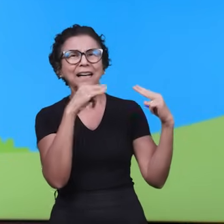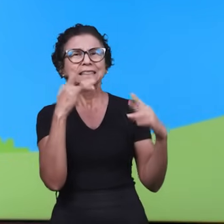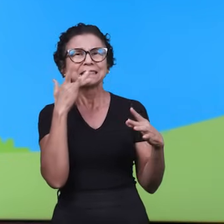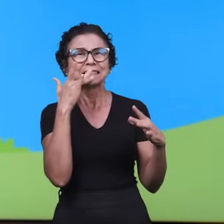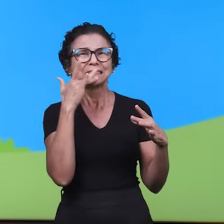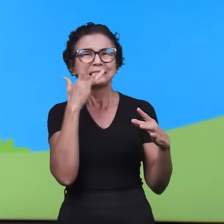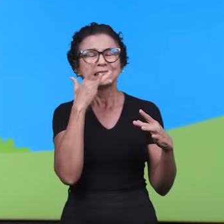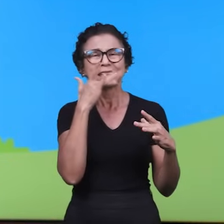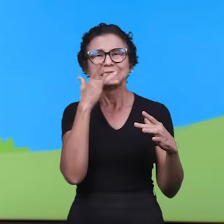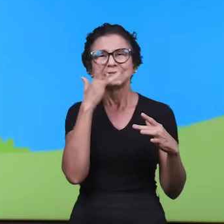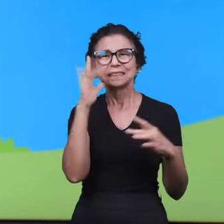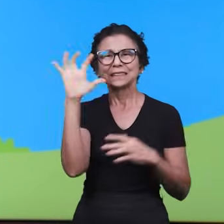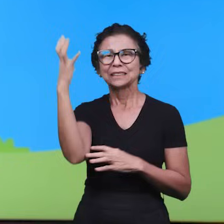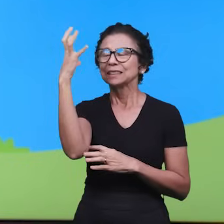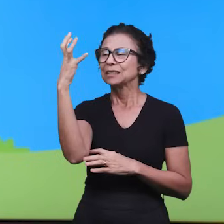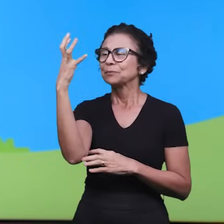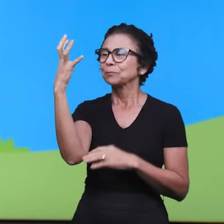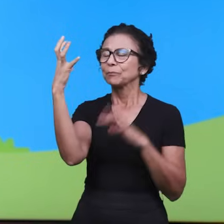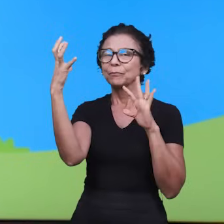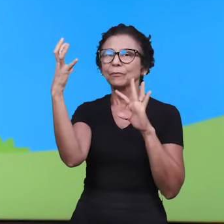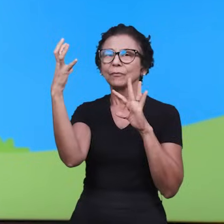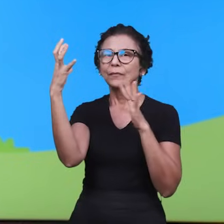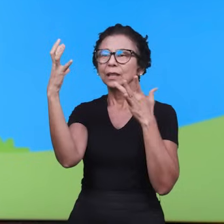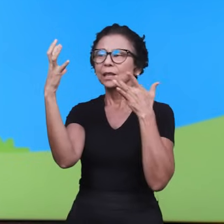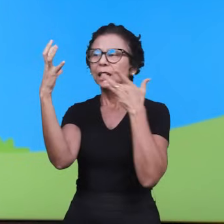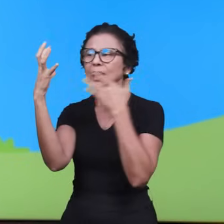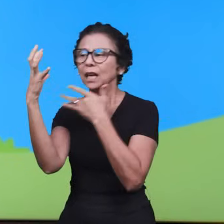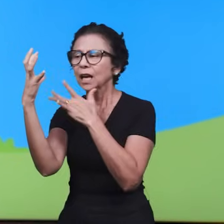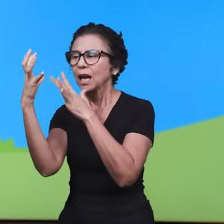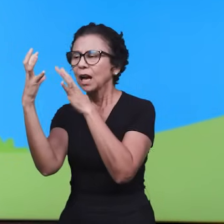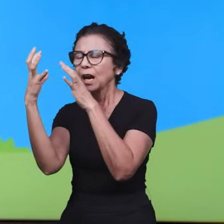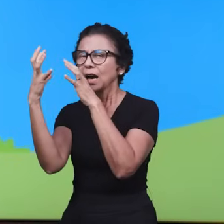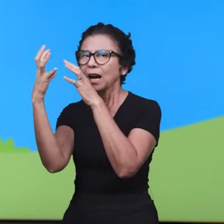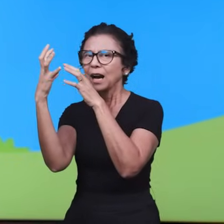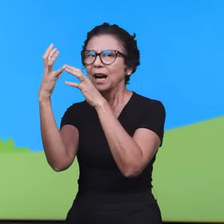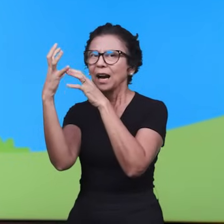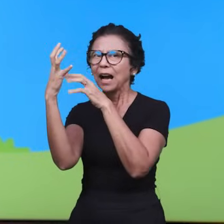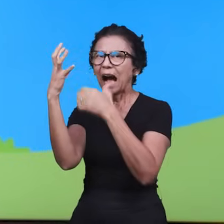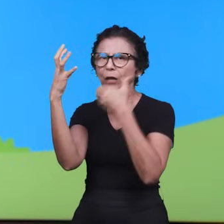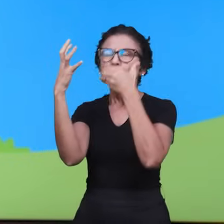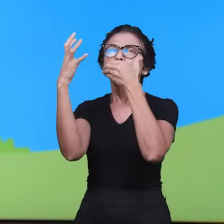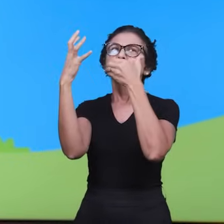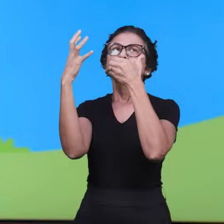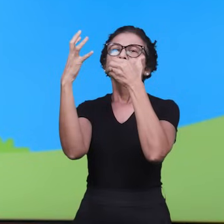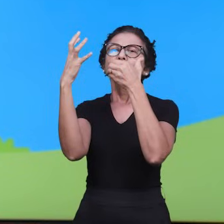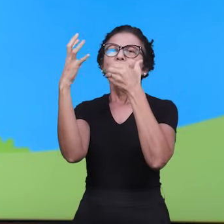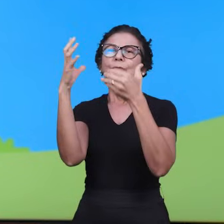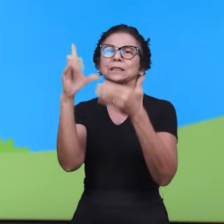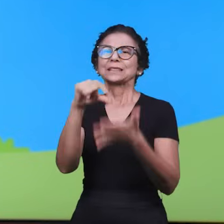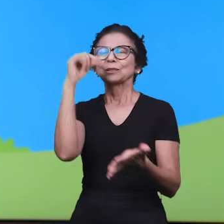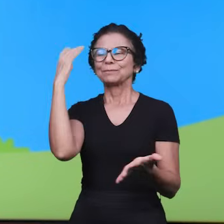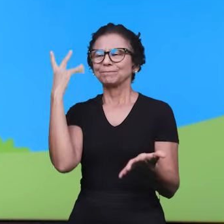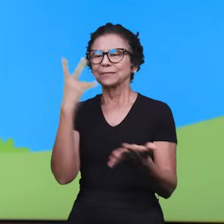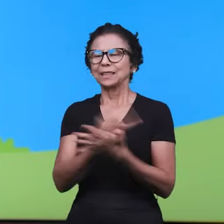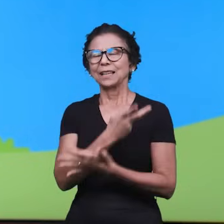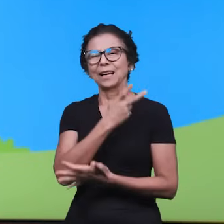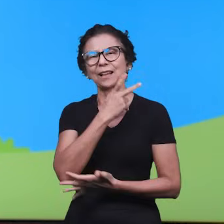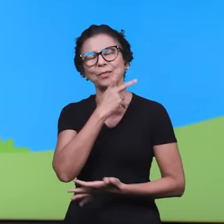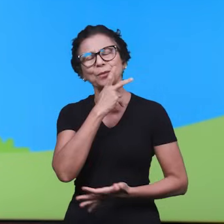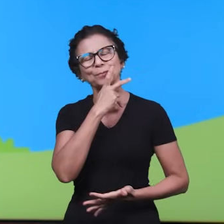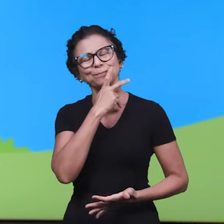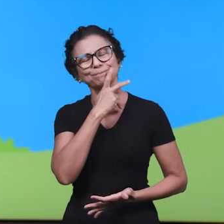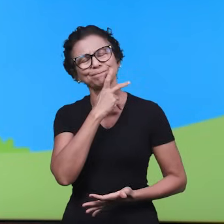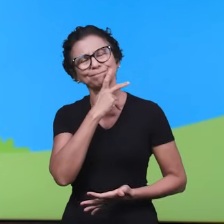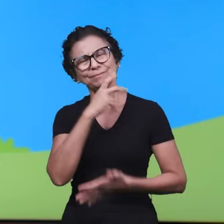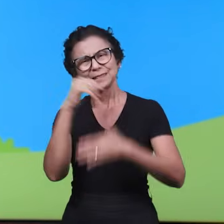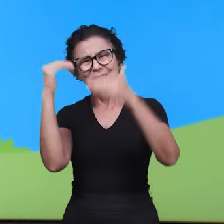bonito, ficou com vontade de comer e, enfim, fez a má escolha que nós já sabemos. Ela